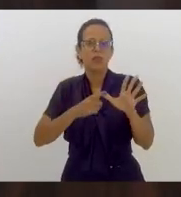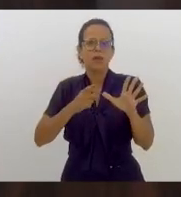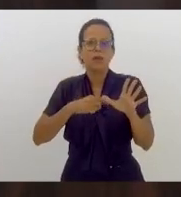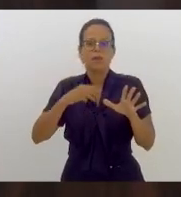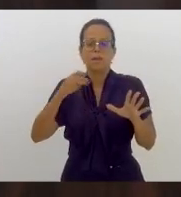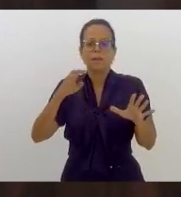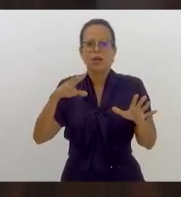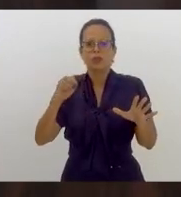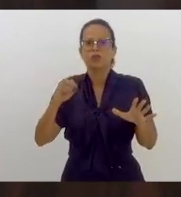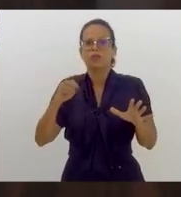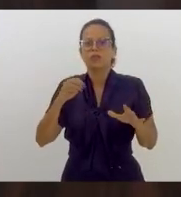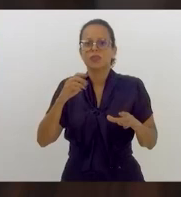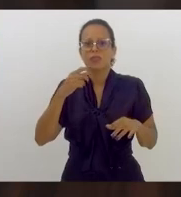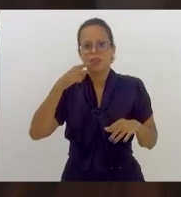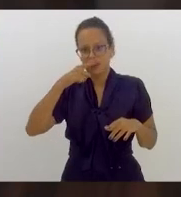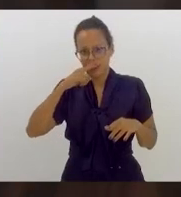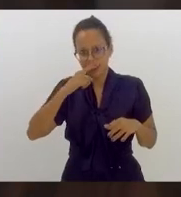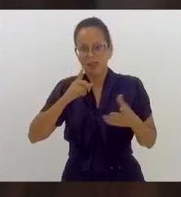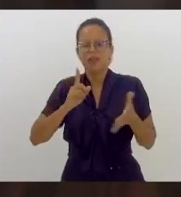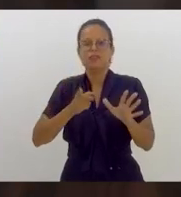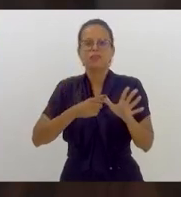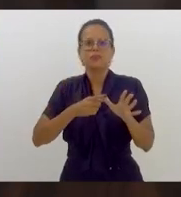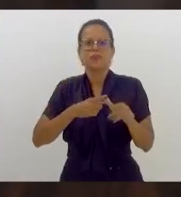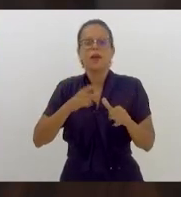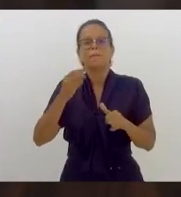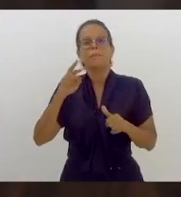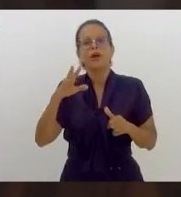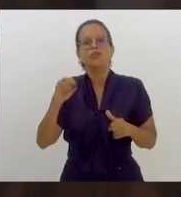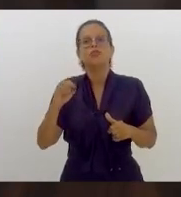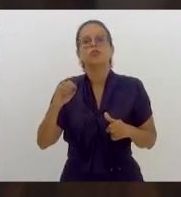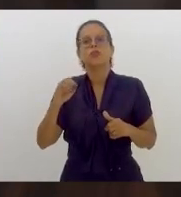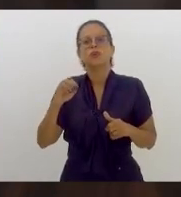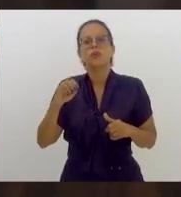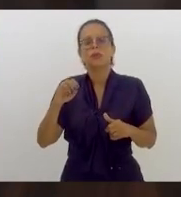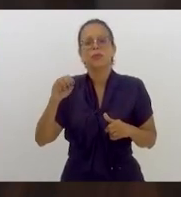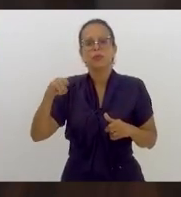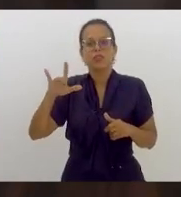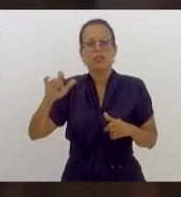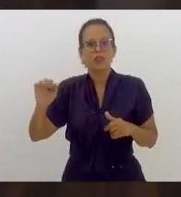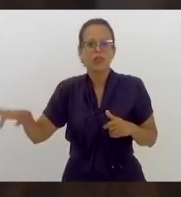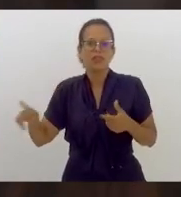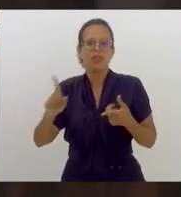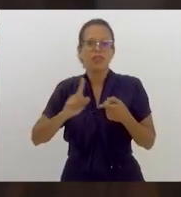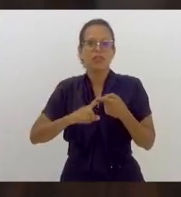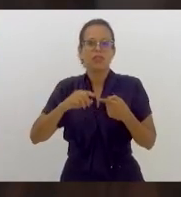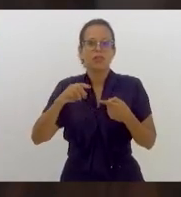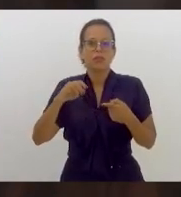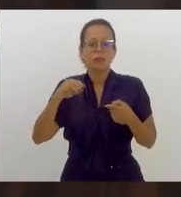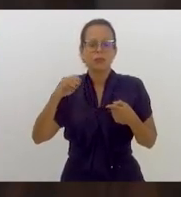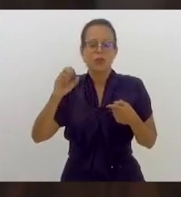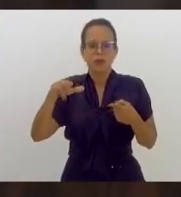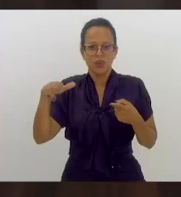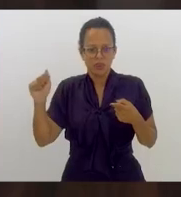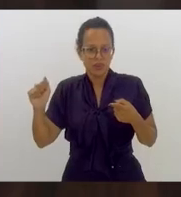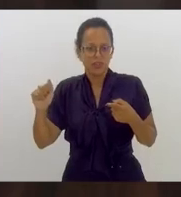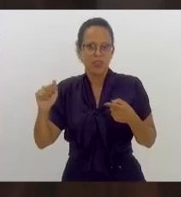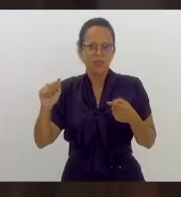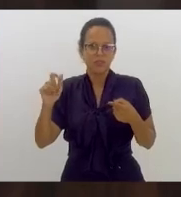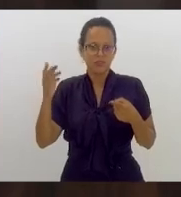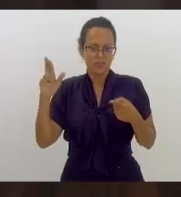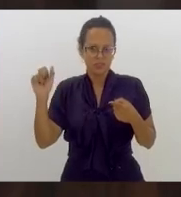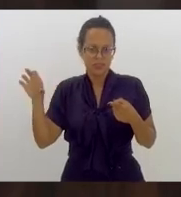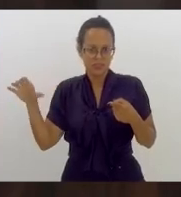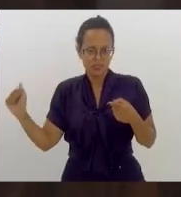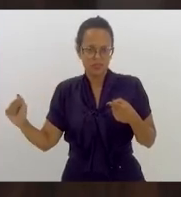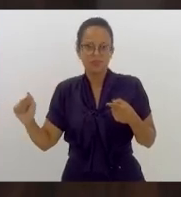deputado Marcos Abraão, deputado Marcos Miller, deputado Marcos Vinícius, deputada Mônica Francisco,